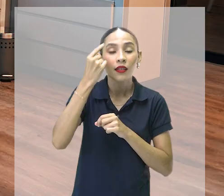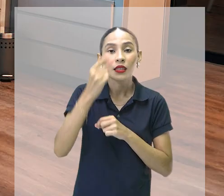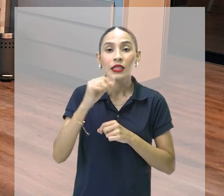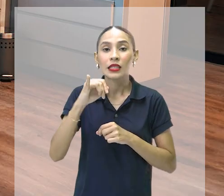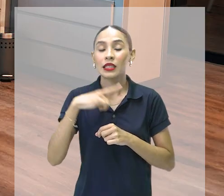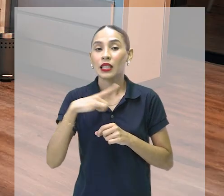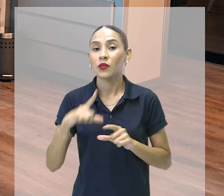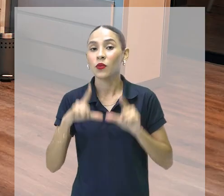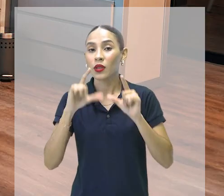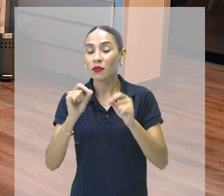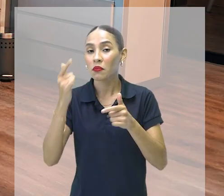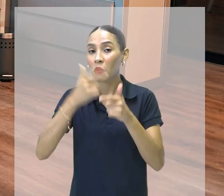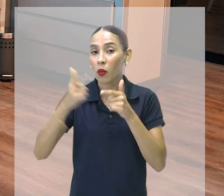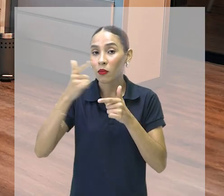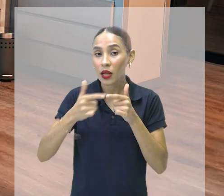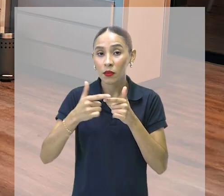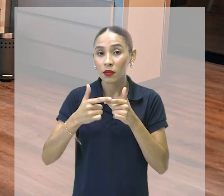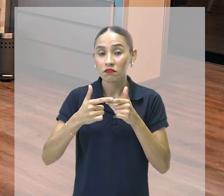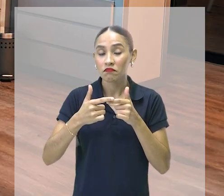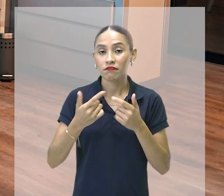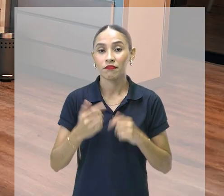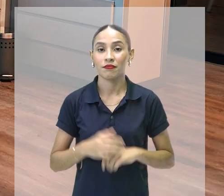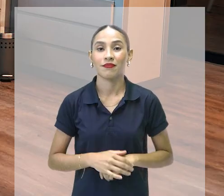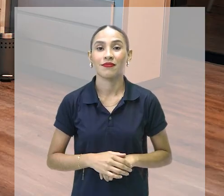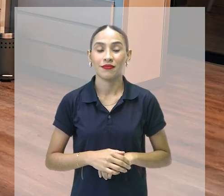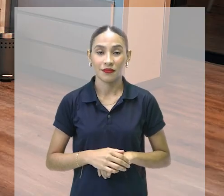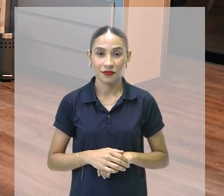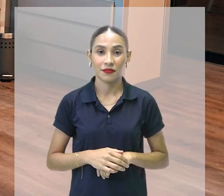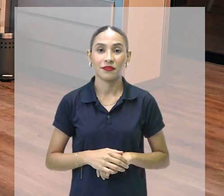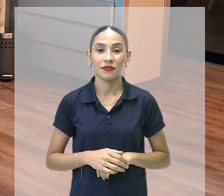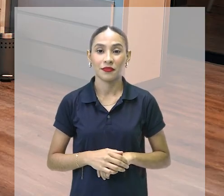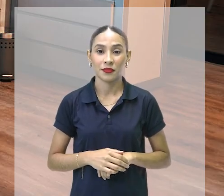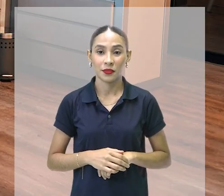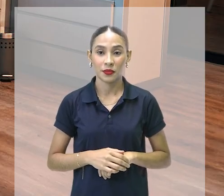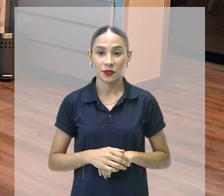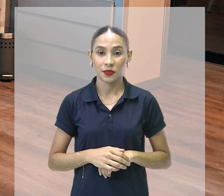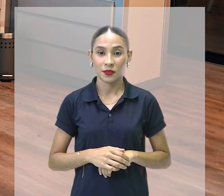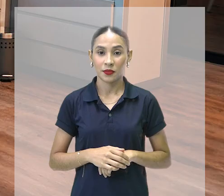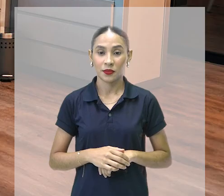tem algum problema de visão. Tá certo, pessoal?